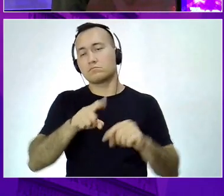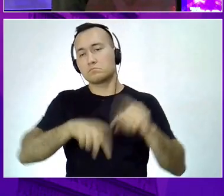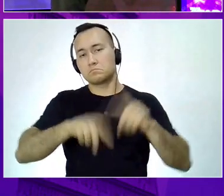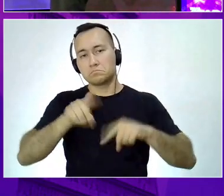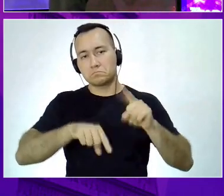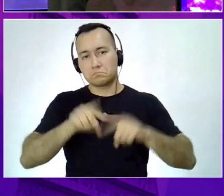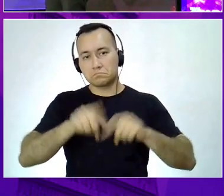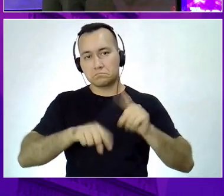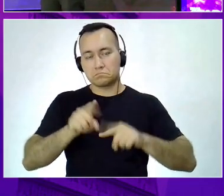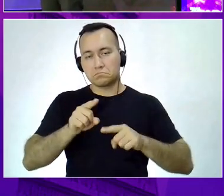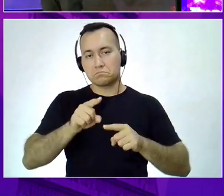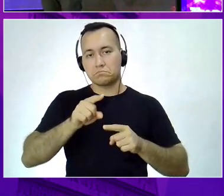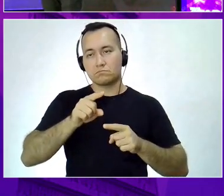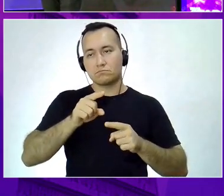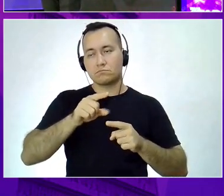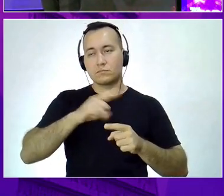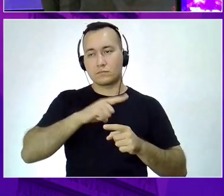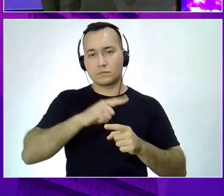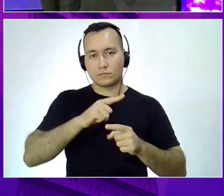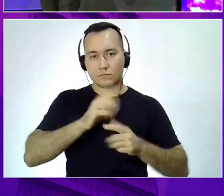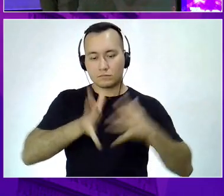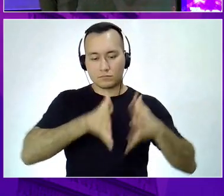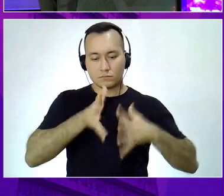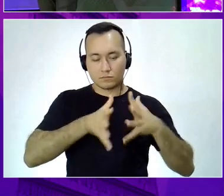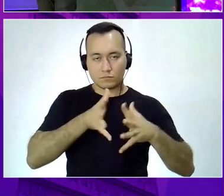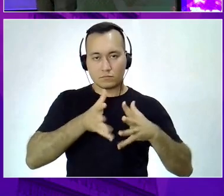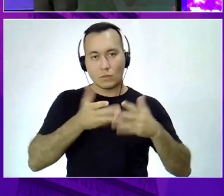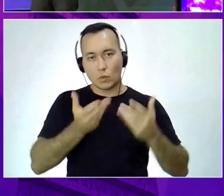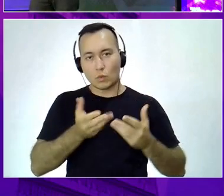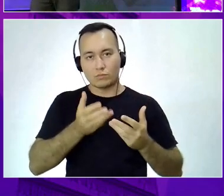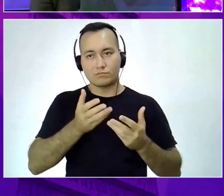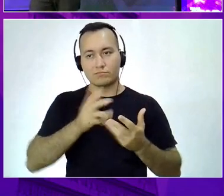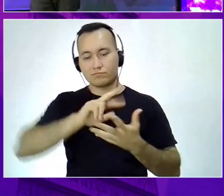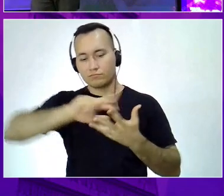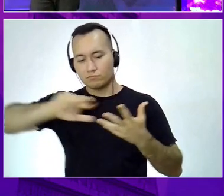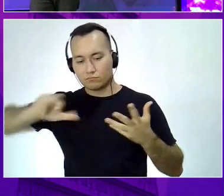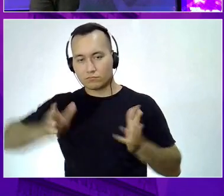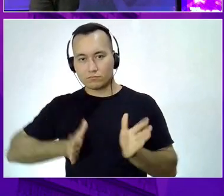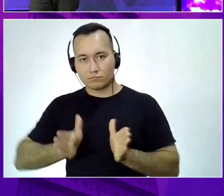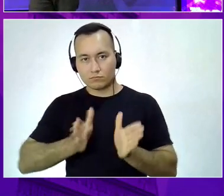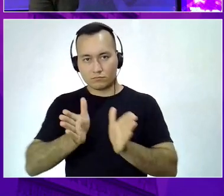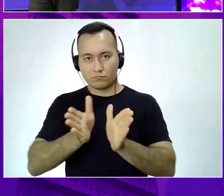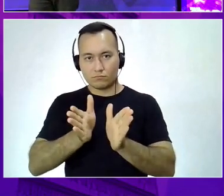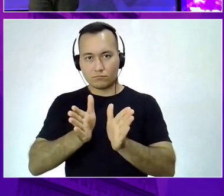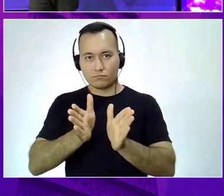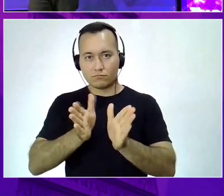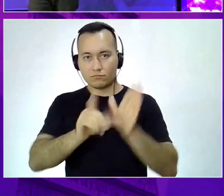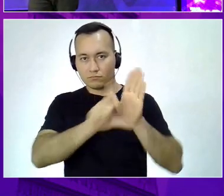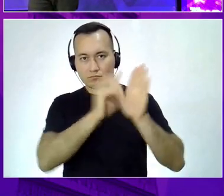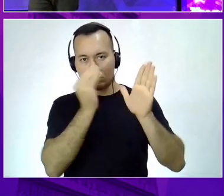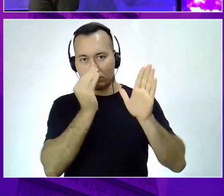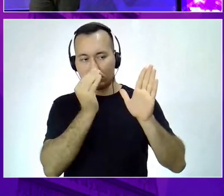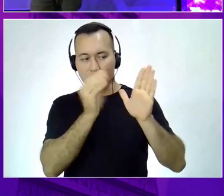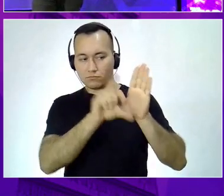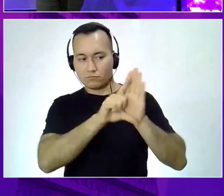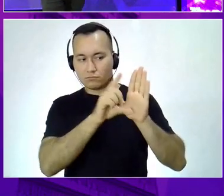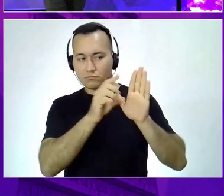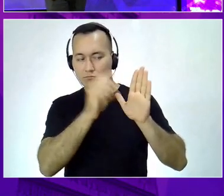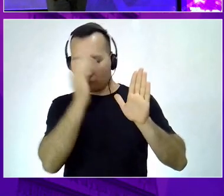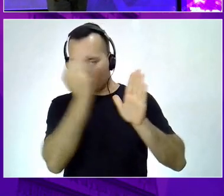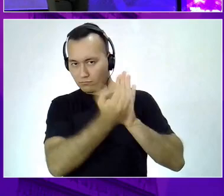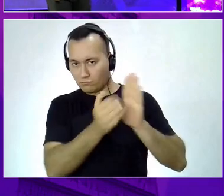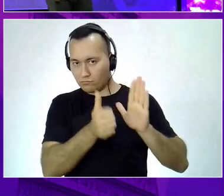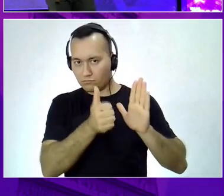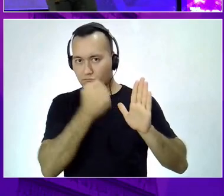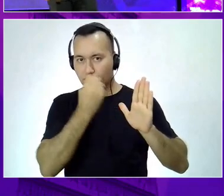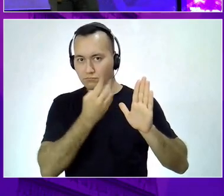de legislação ideal. Isso nos leva a crer que a acessibilidade ela não tem sido